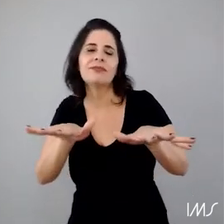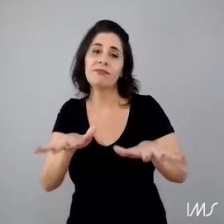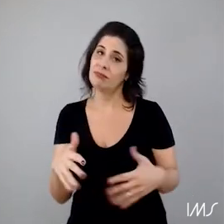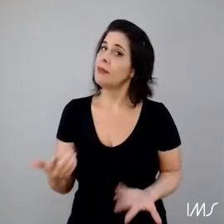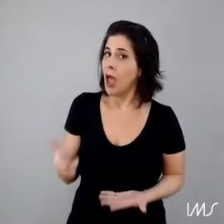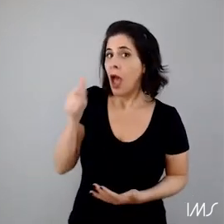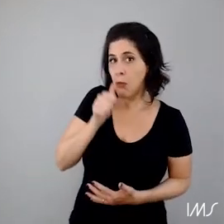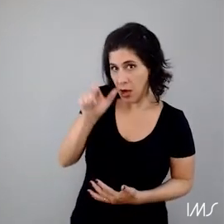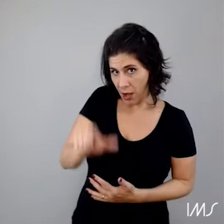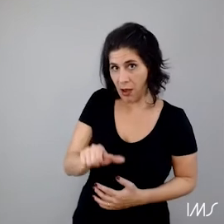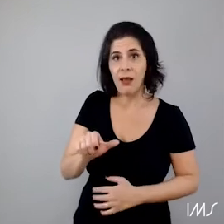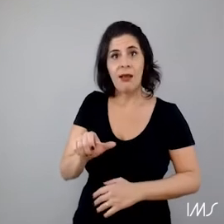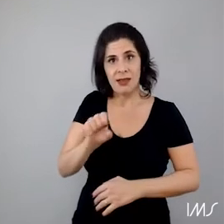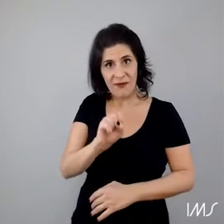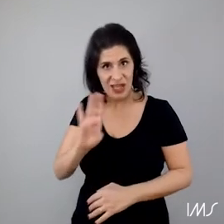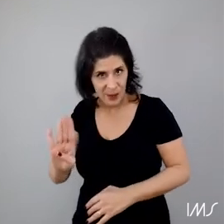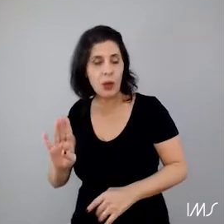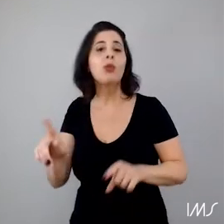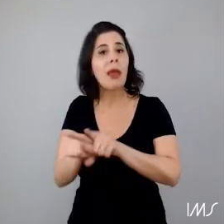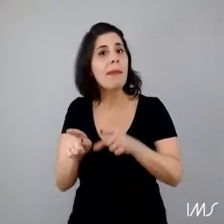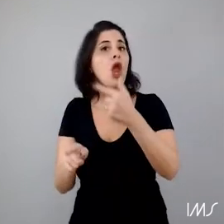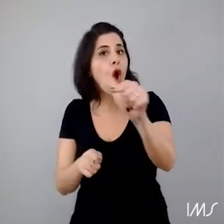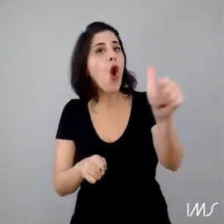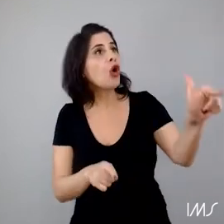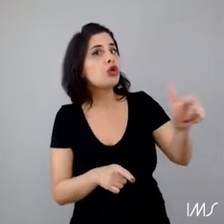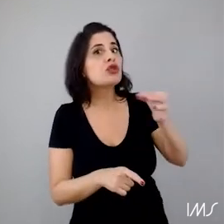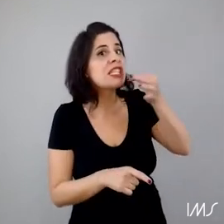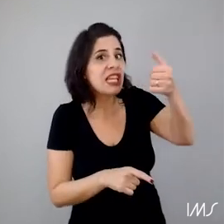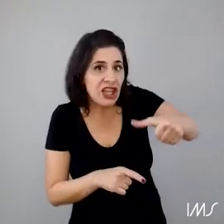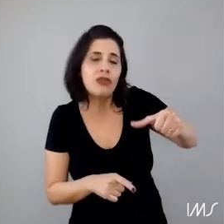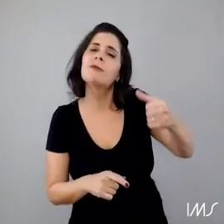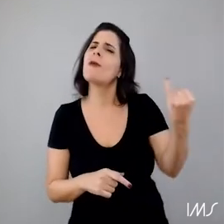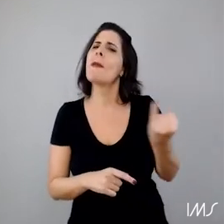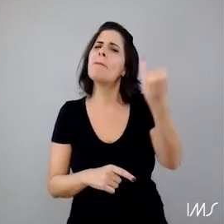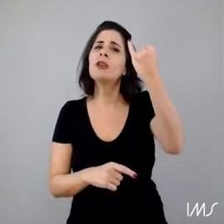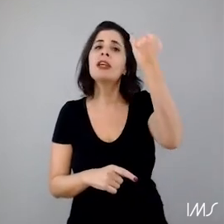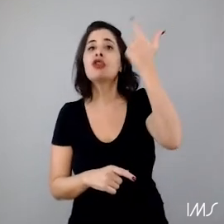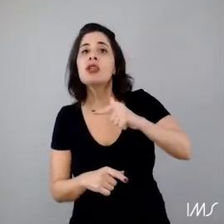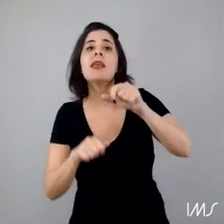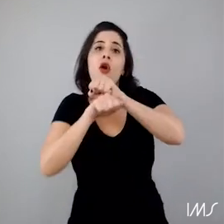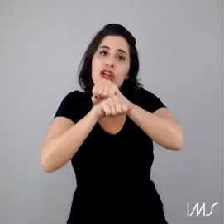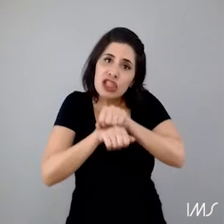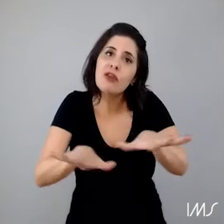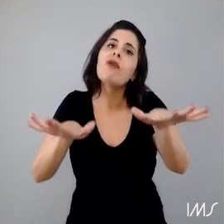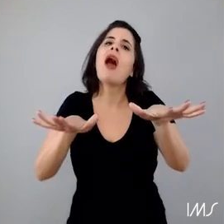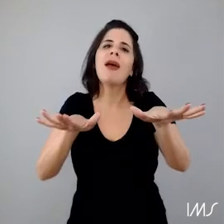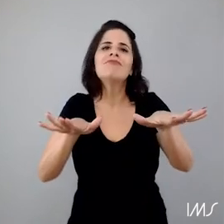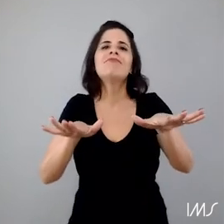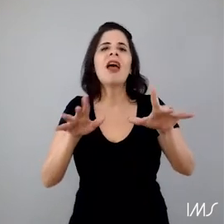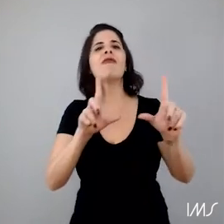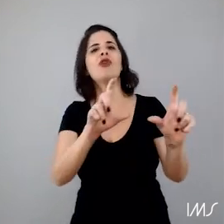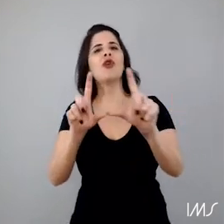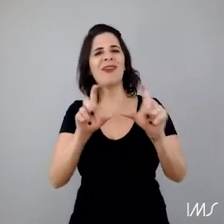críticos de fotografia tiveram importância fundamental para a divulgação e